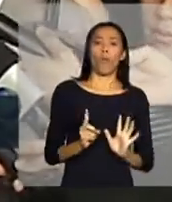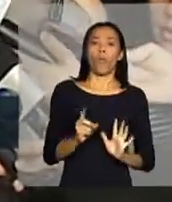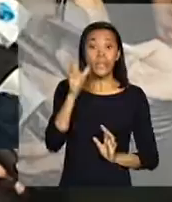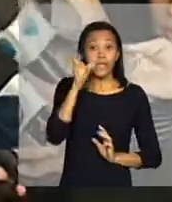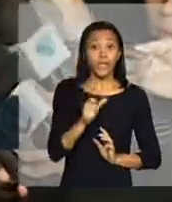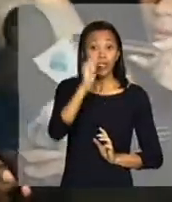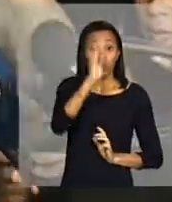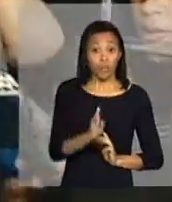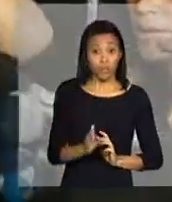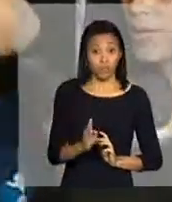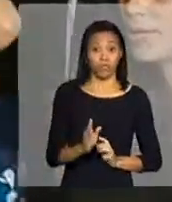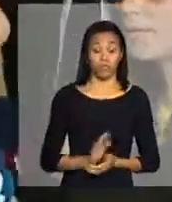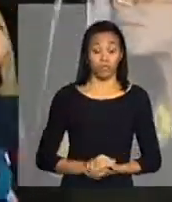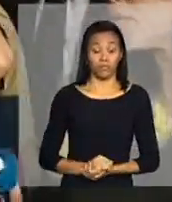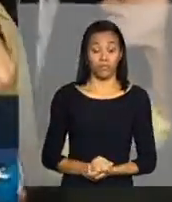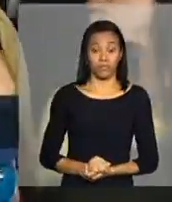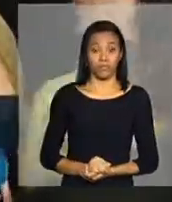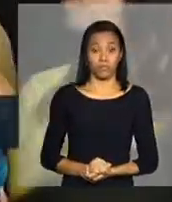brasileiro.